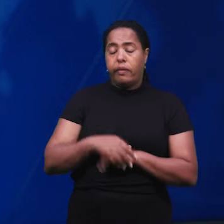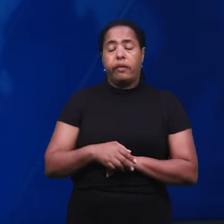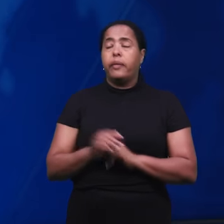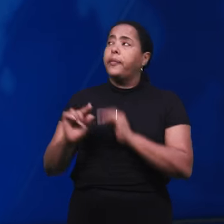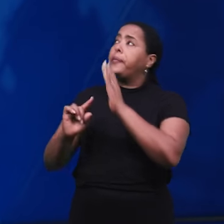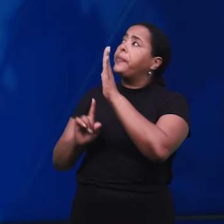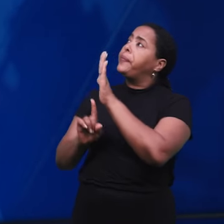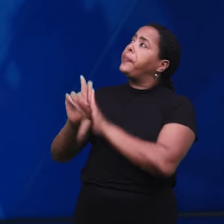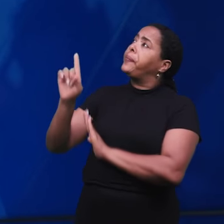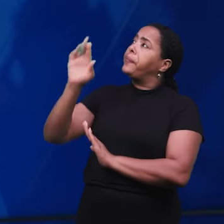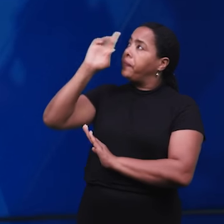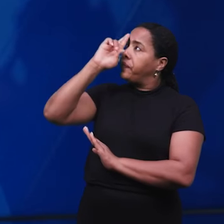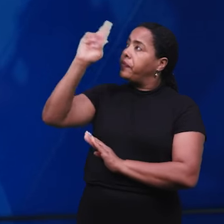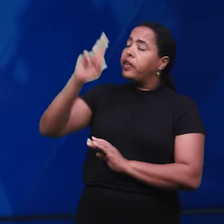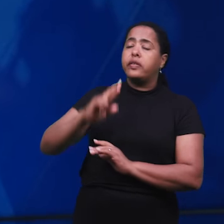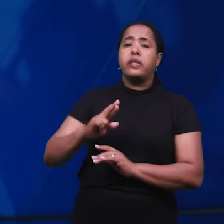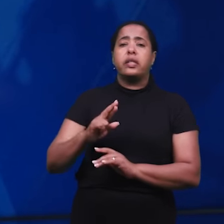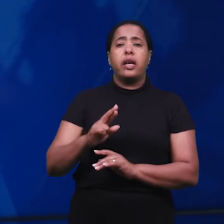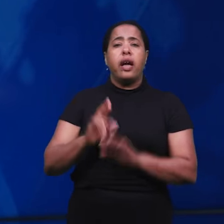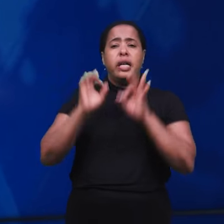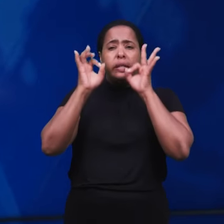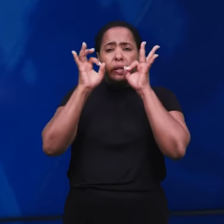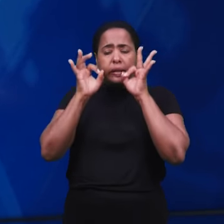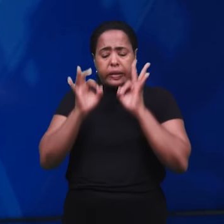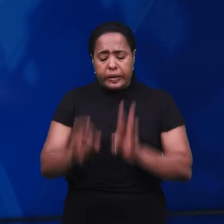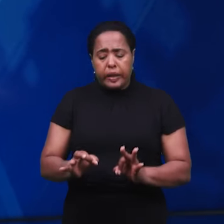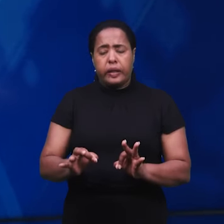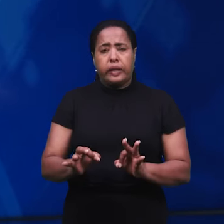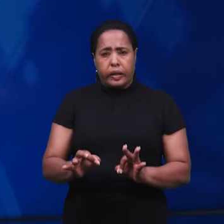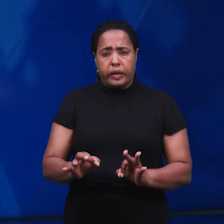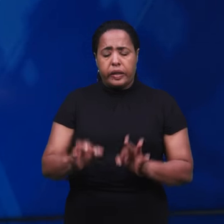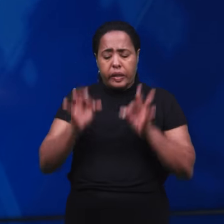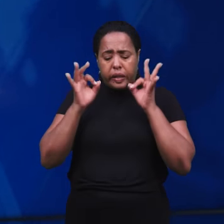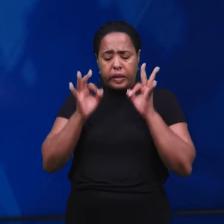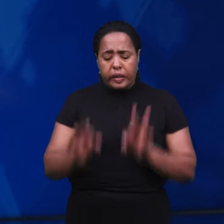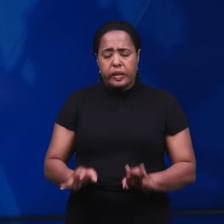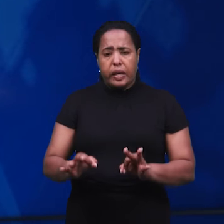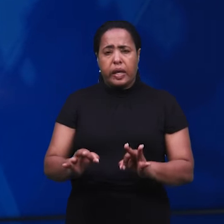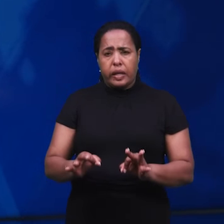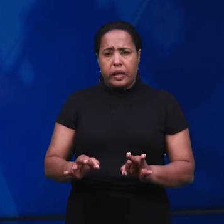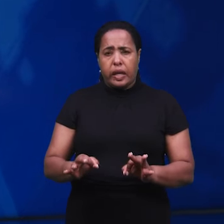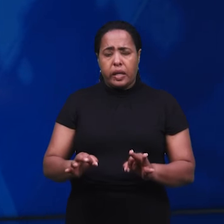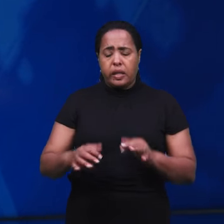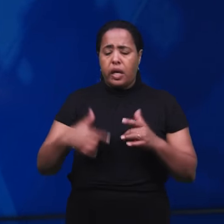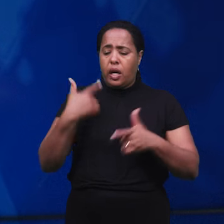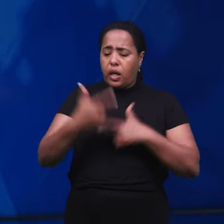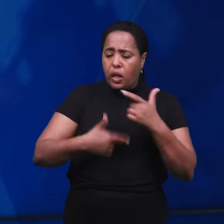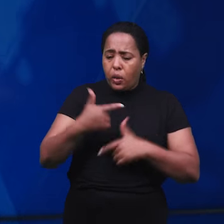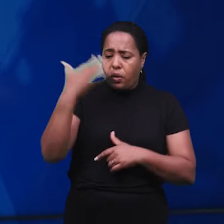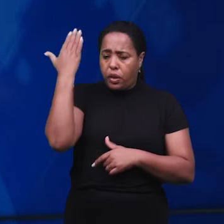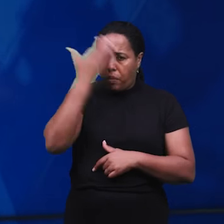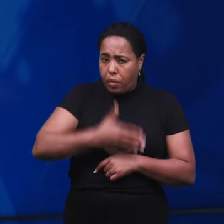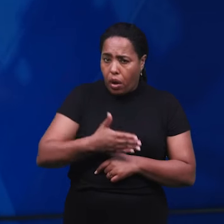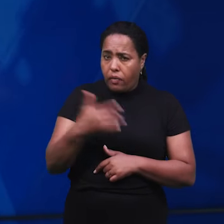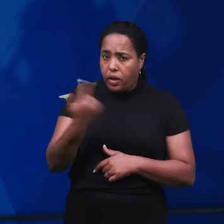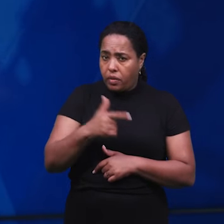Consultar ao Senhor é uma garantia que não vai haver adversidades.